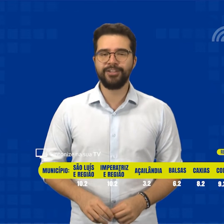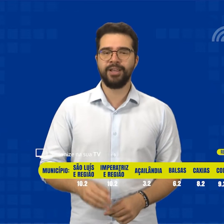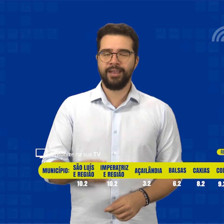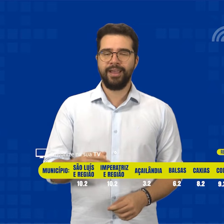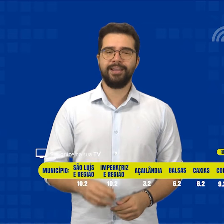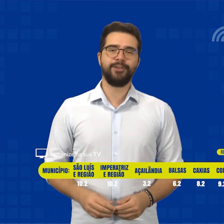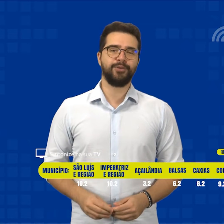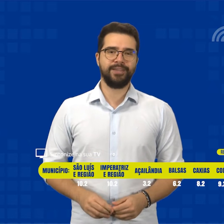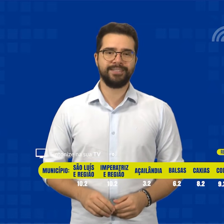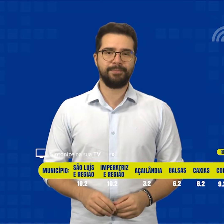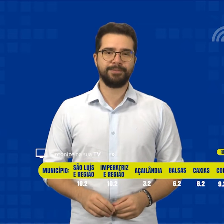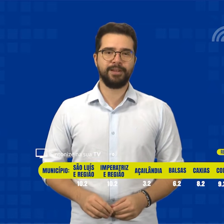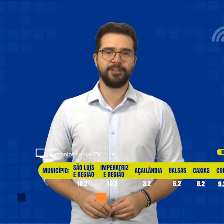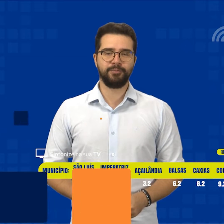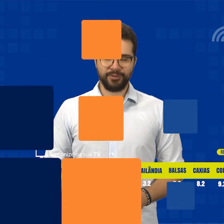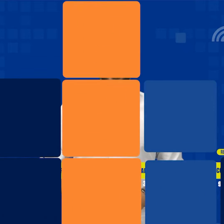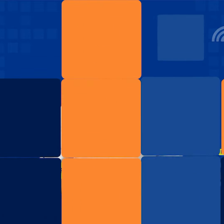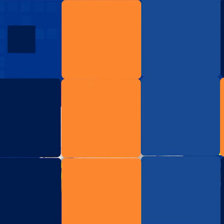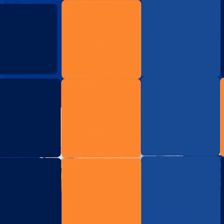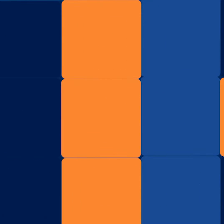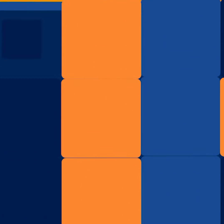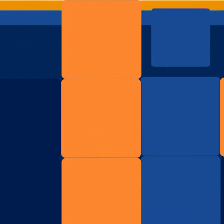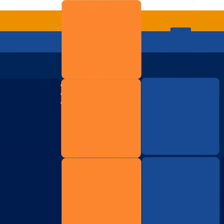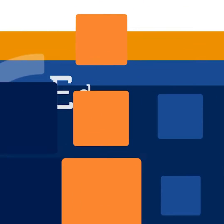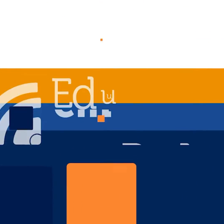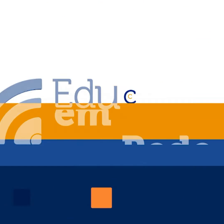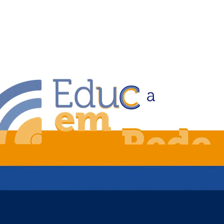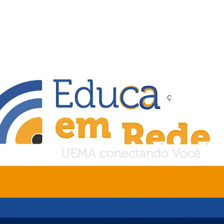da tarde. E claro, eu tô aqui sempre esperando por você.